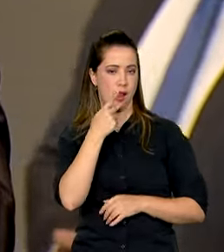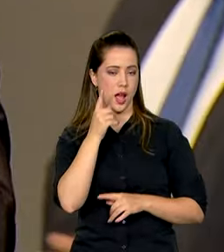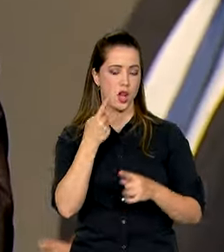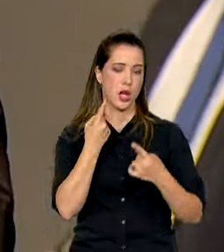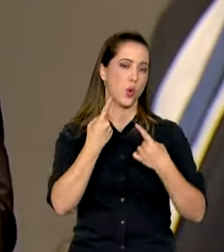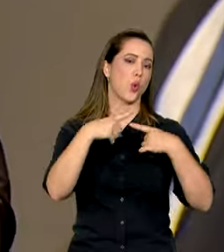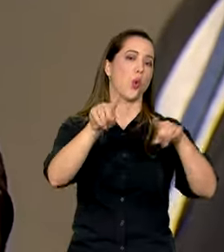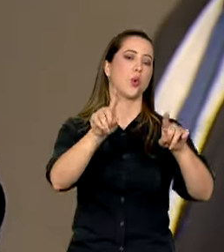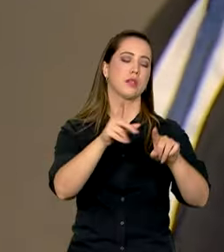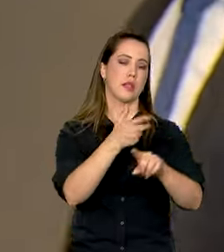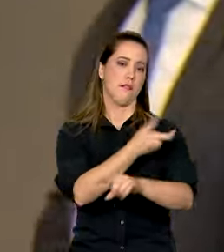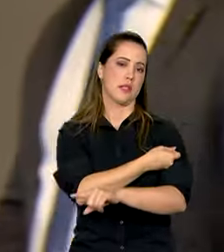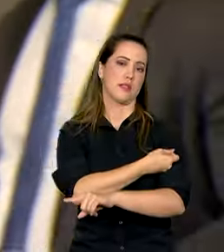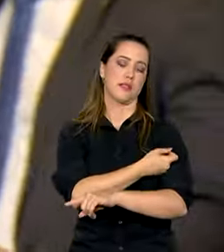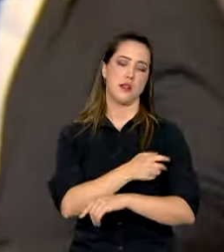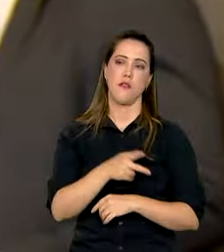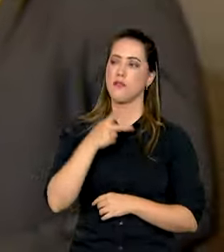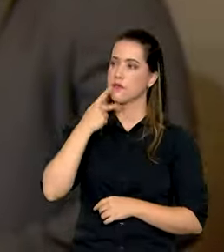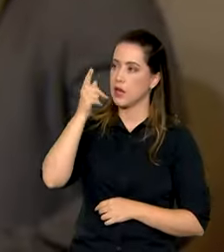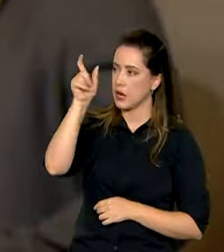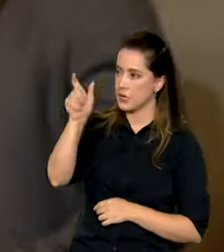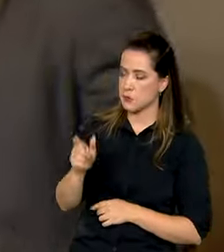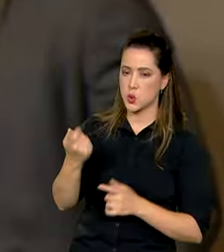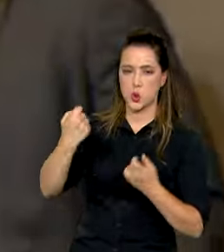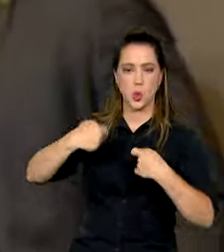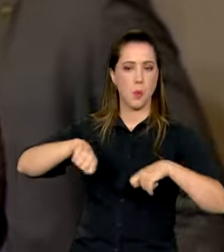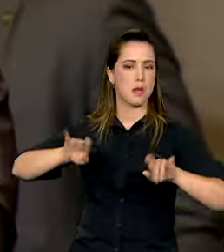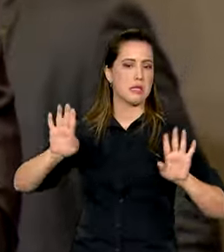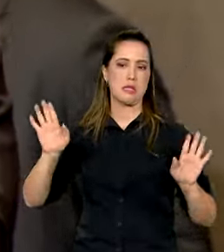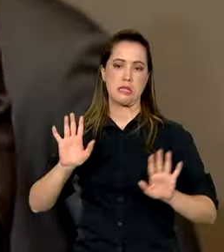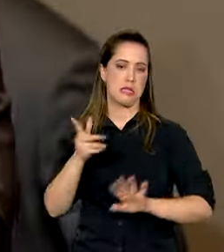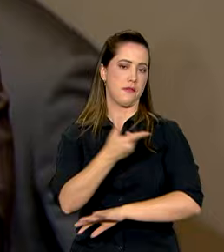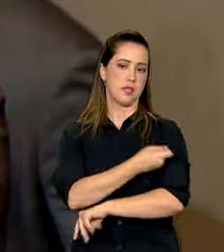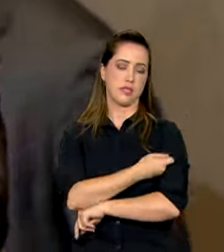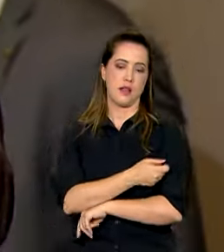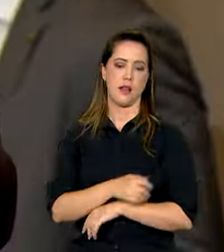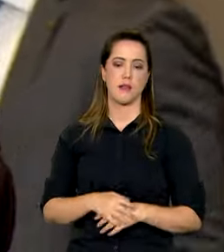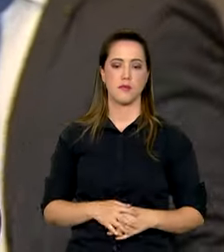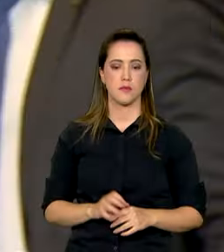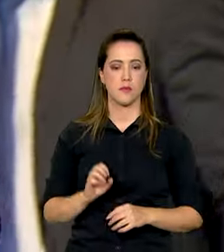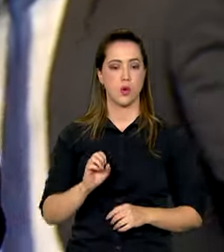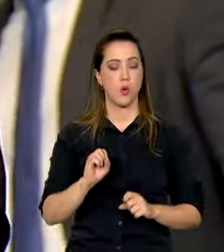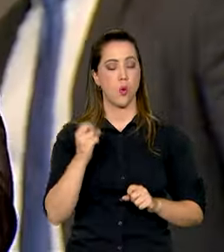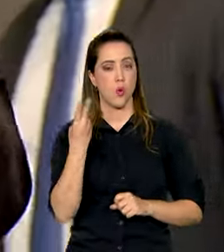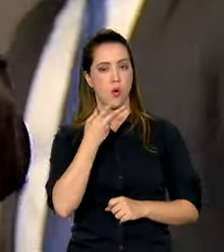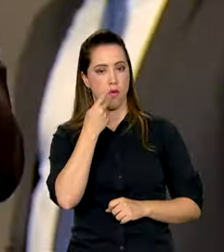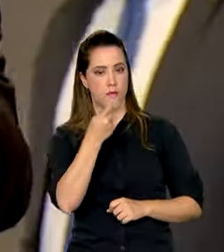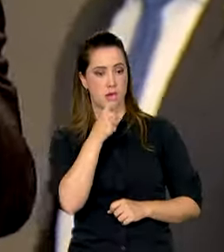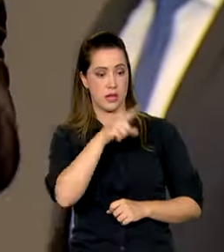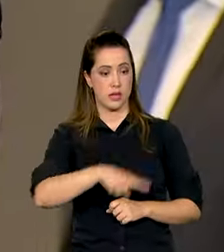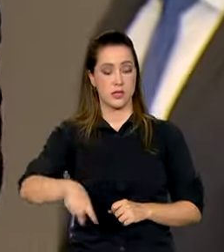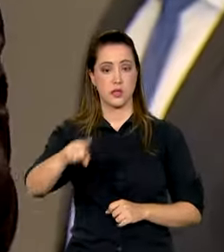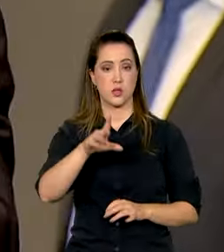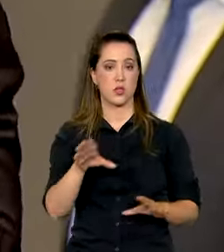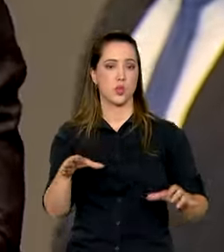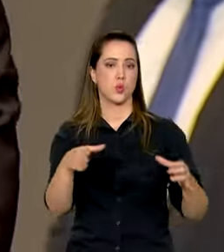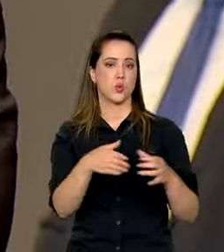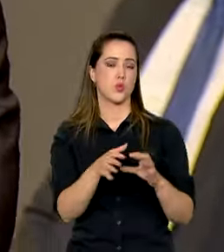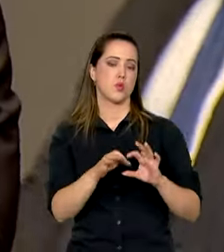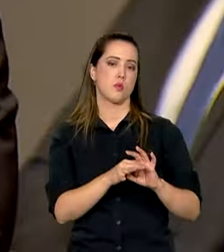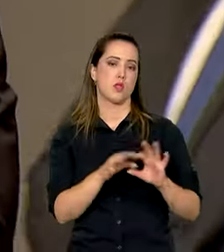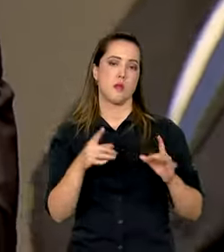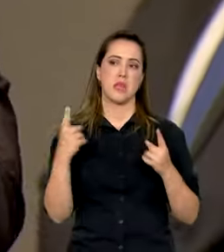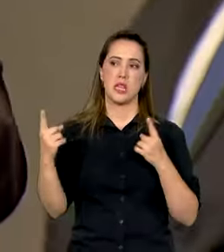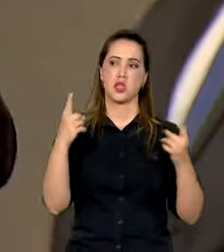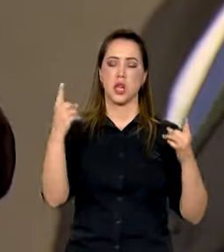a vacina, dizer que as pessoas não precisam vacinar, dizer que isso faz parte da esfera de liberdade